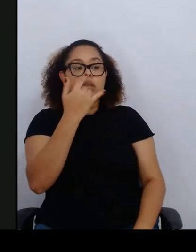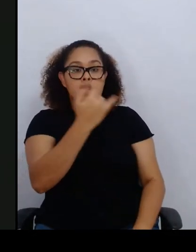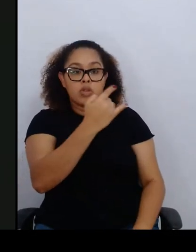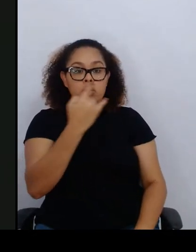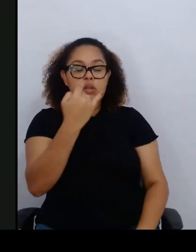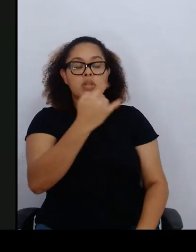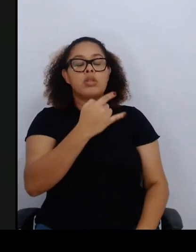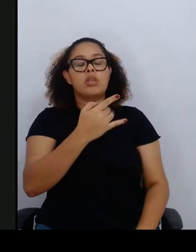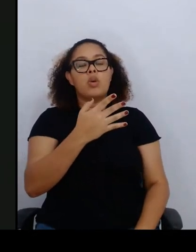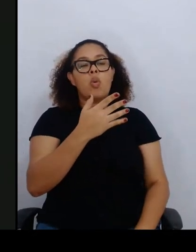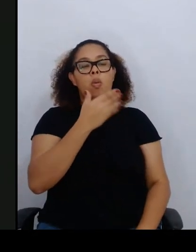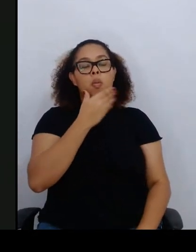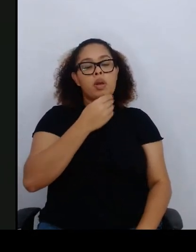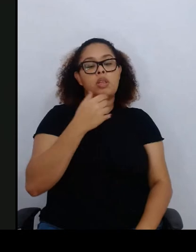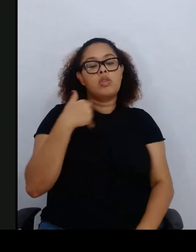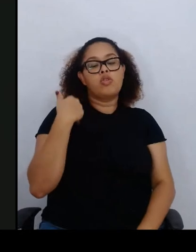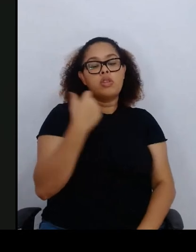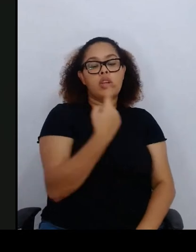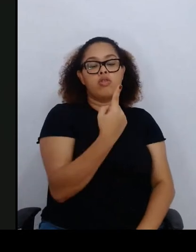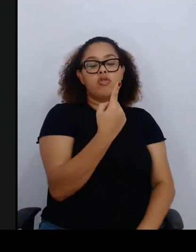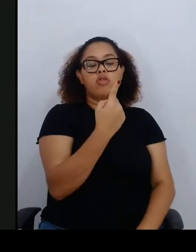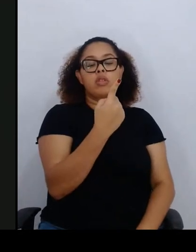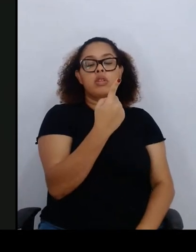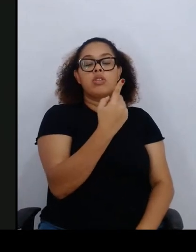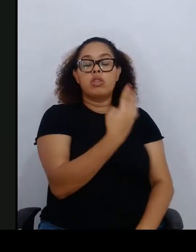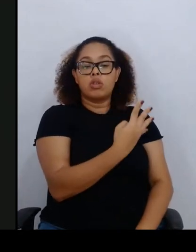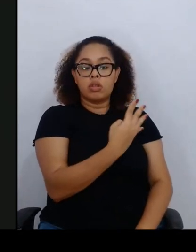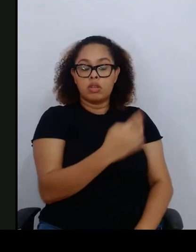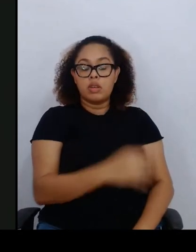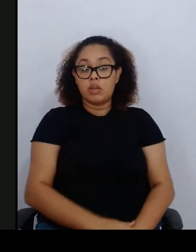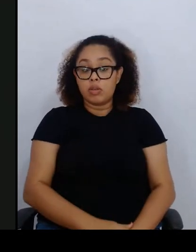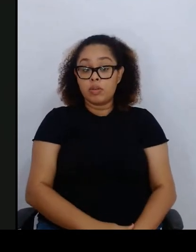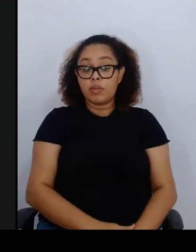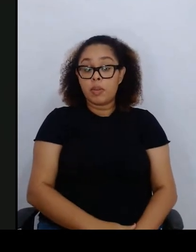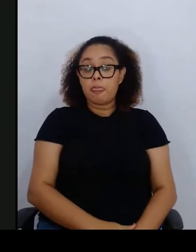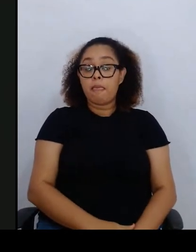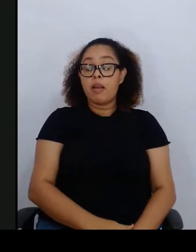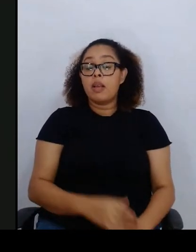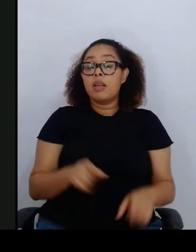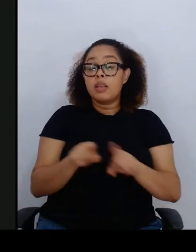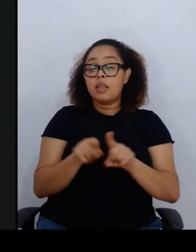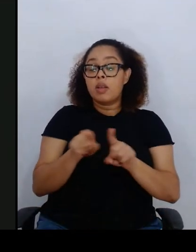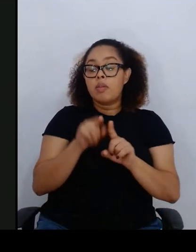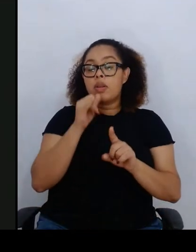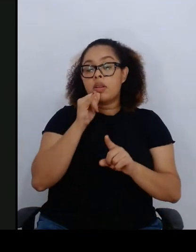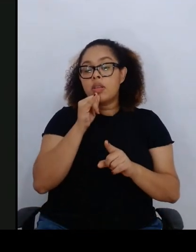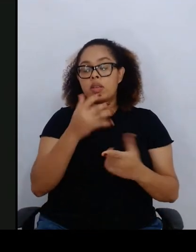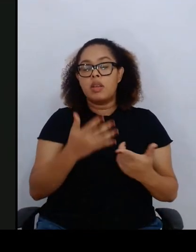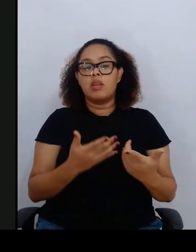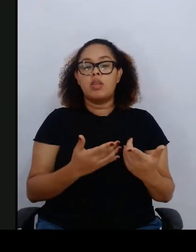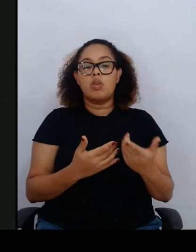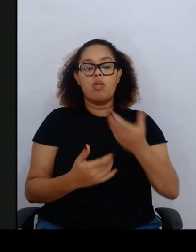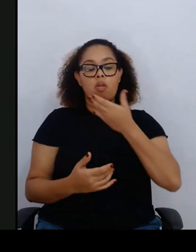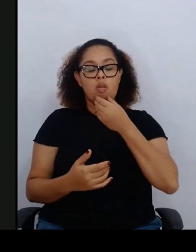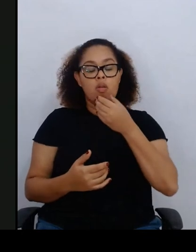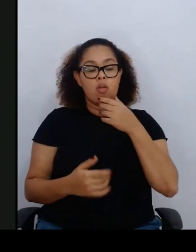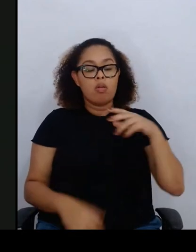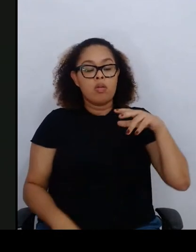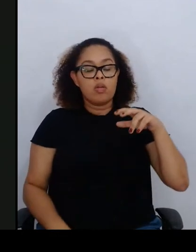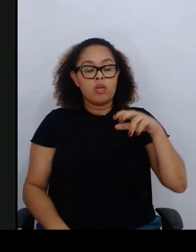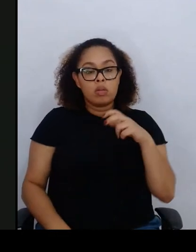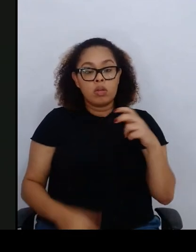não sugere uma ligação direta entre a obra homem levando uma criança e Jacob não há